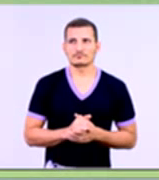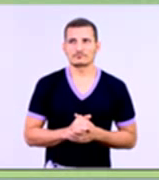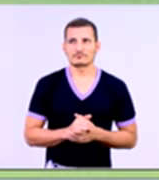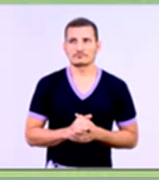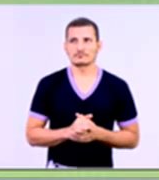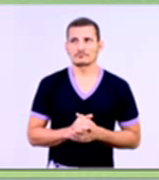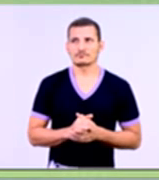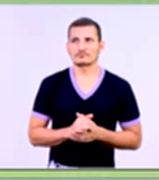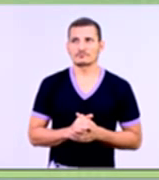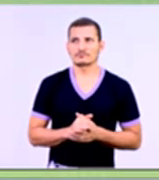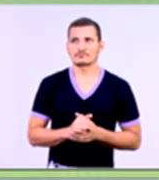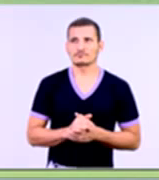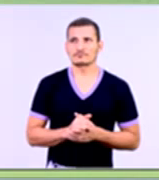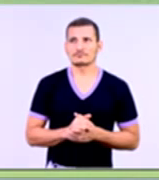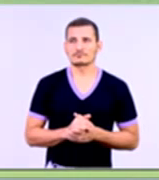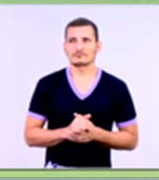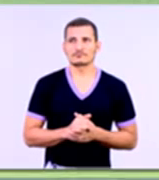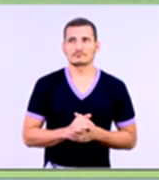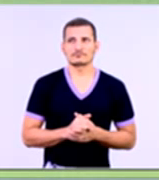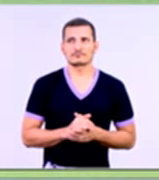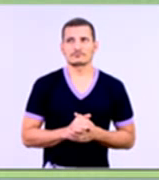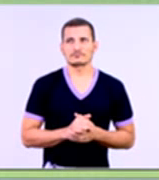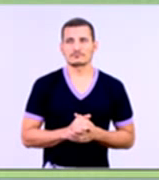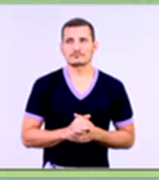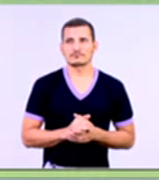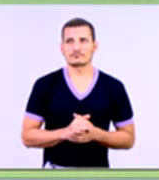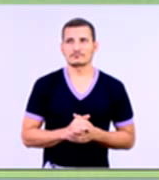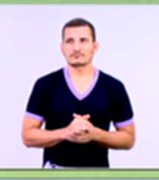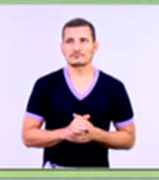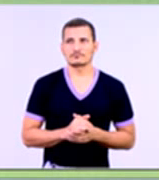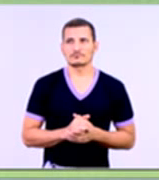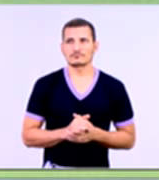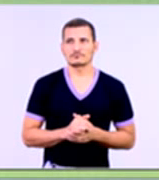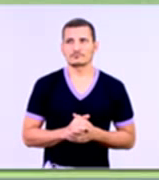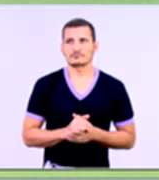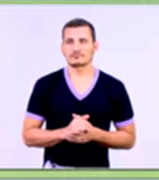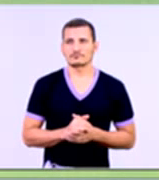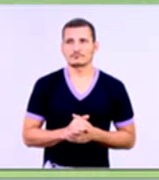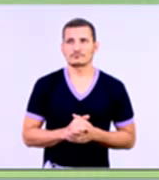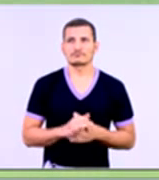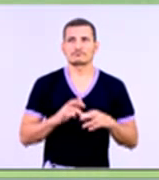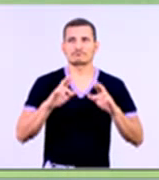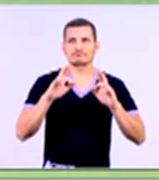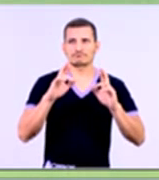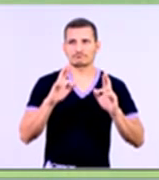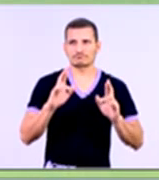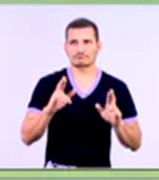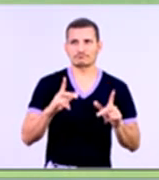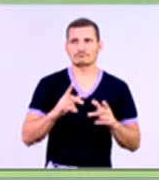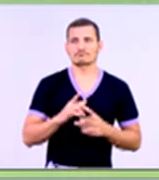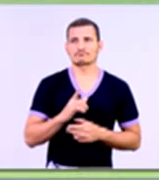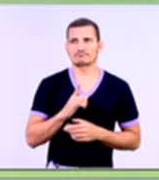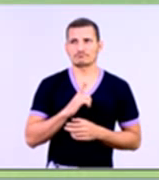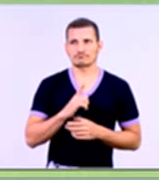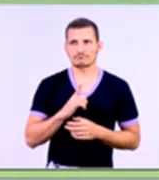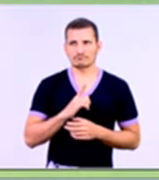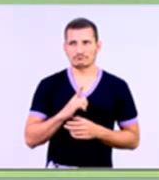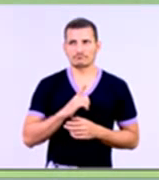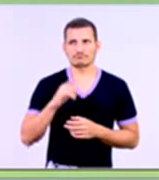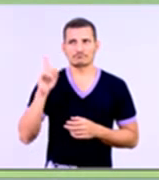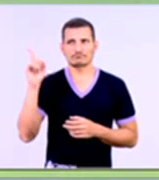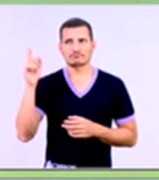nos dando este outro tipo de resultado. Observem a grande diferença que existe deste para o outro